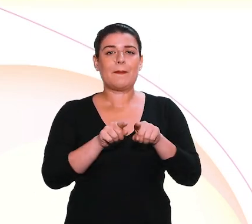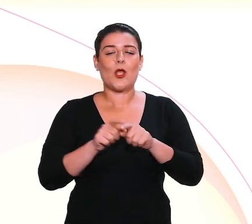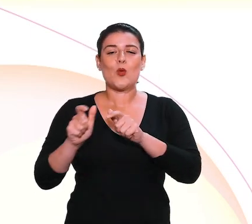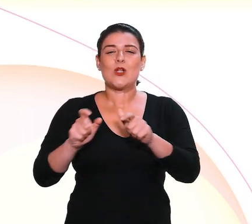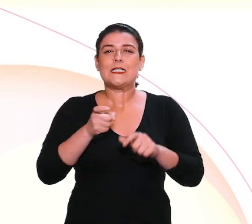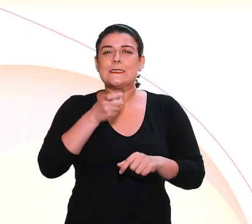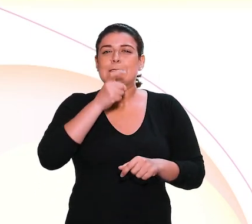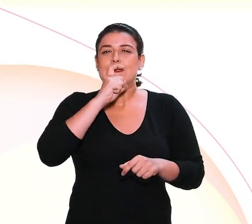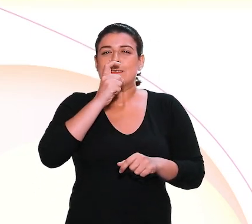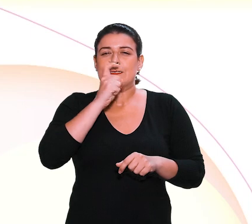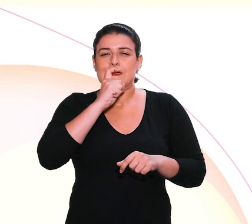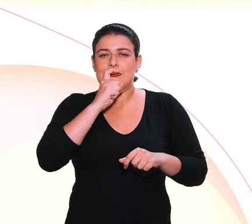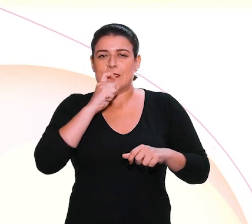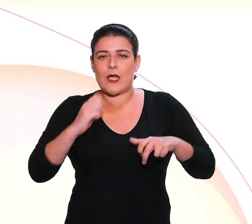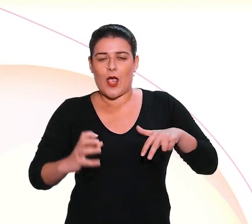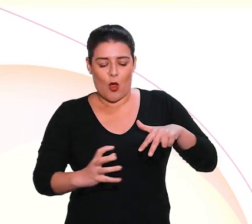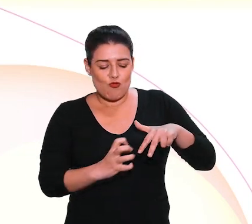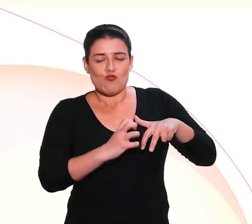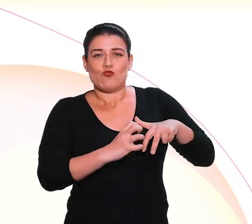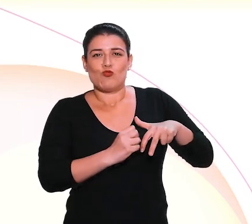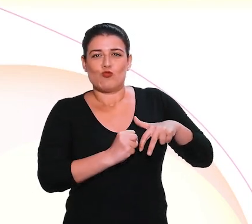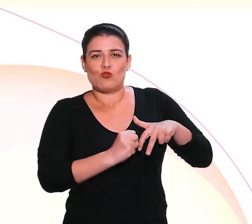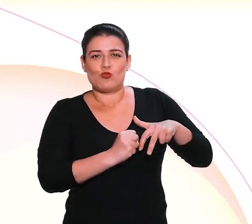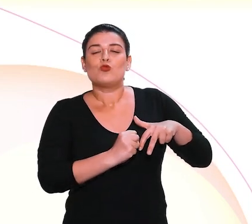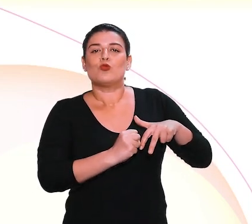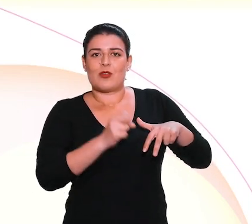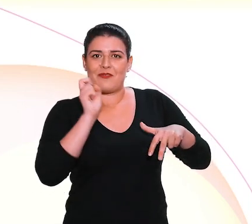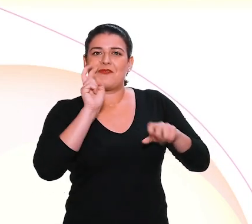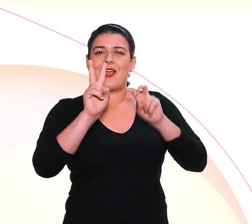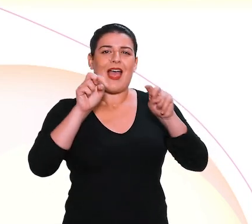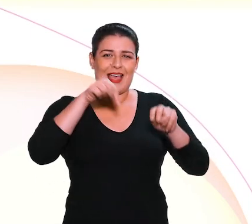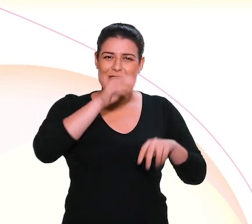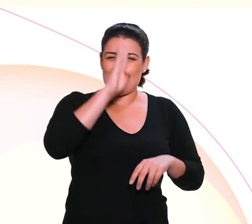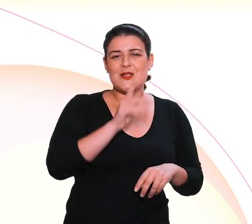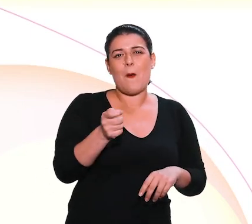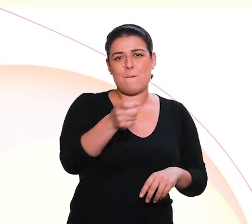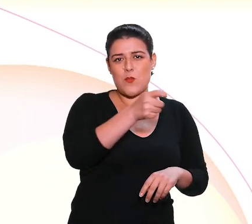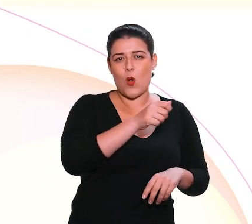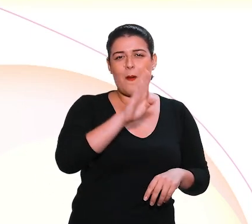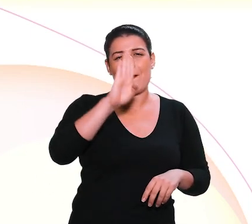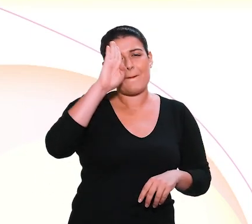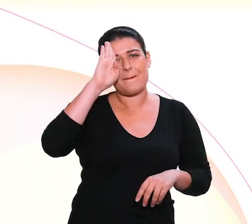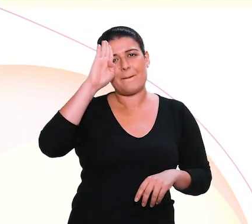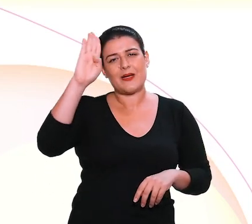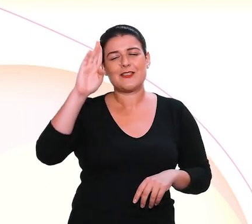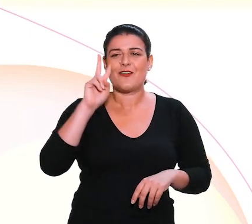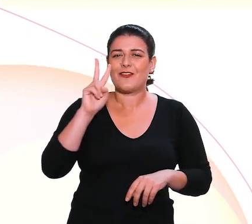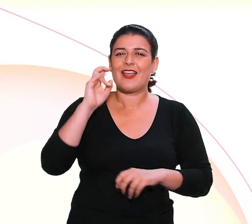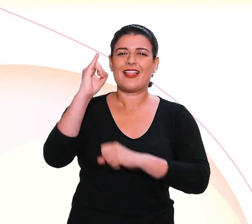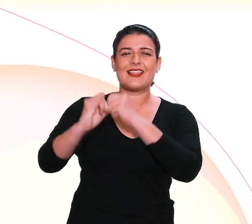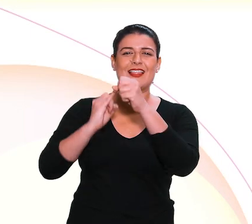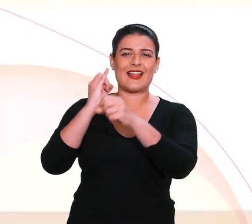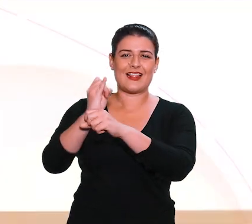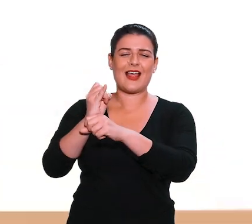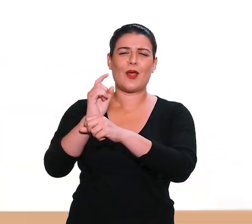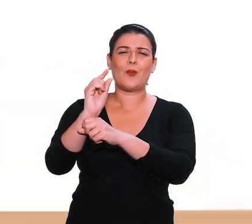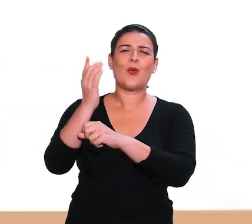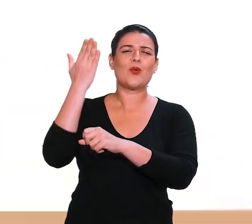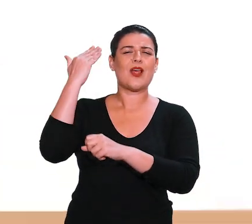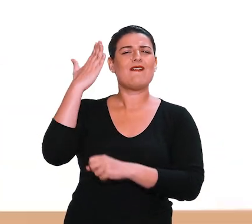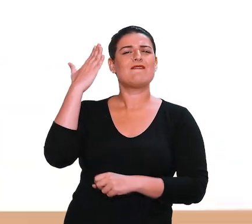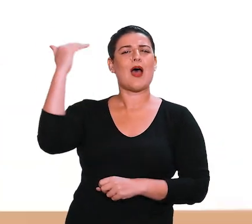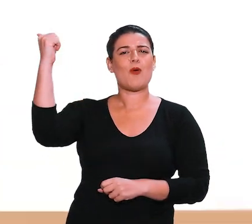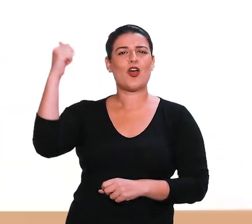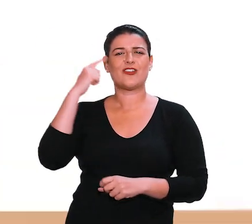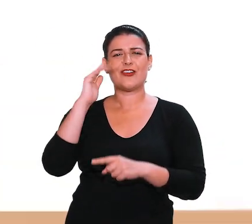por frio não são tão comuns no Brasil, mas a gente costuma ver isso principalmente na internet, né? Há pouco tempo ficou bastante